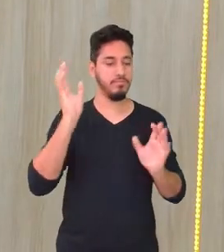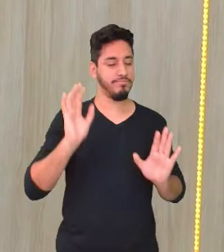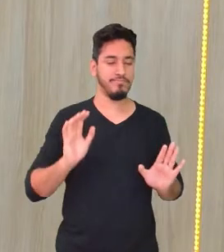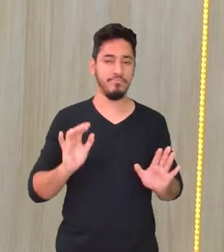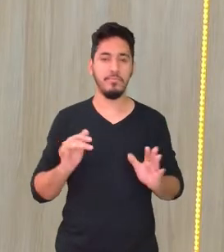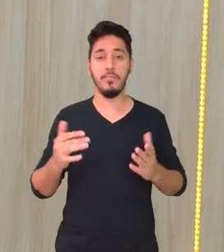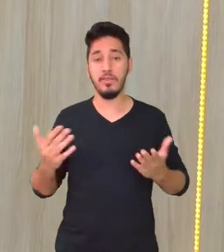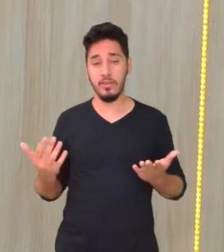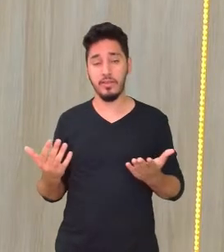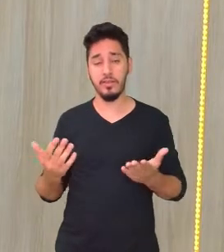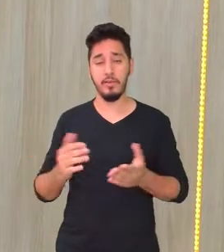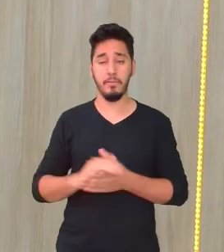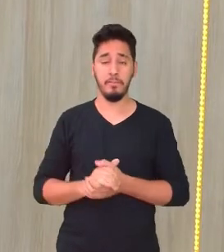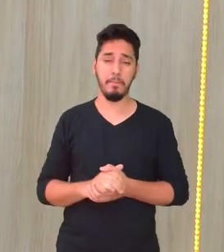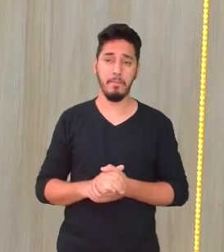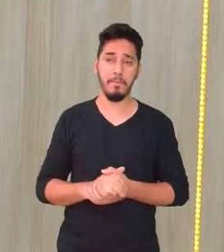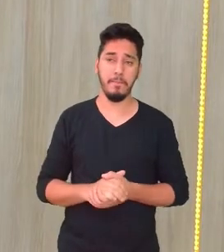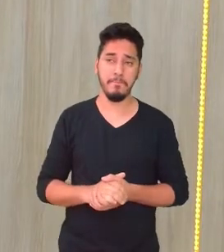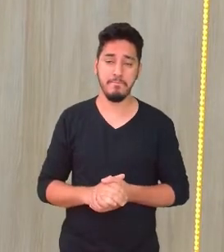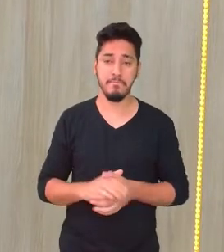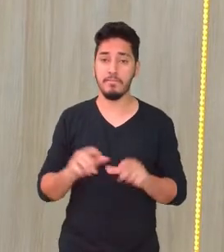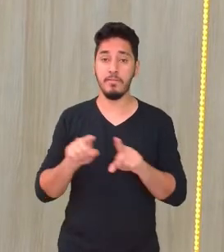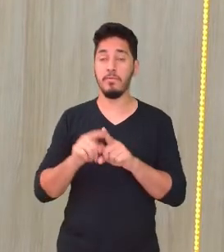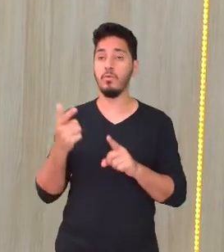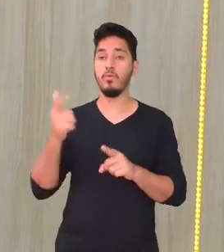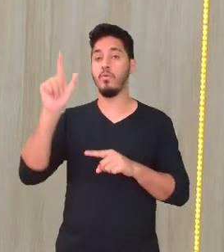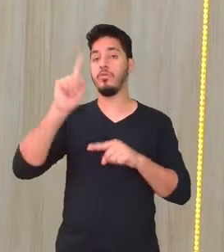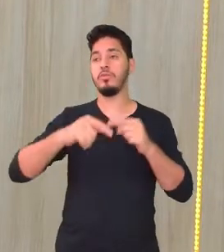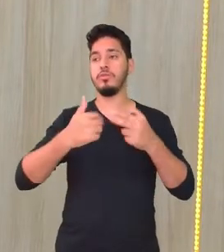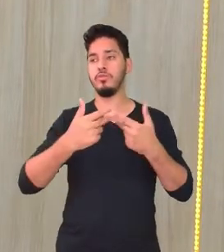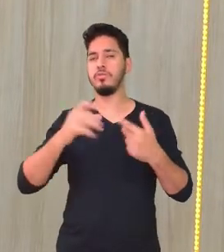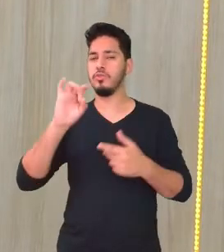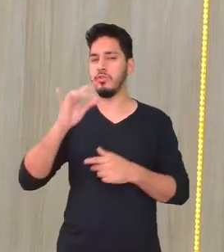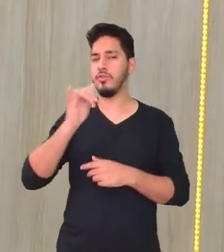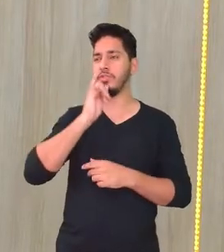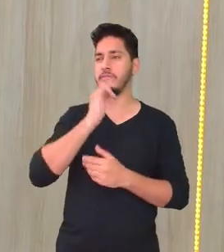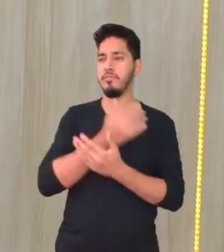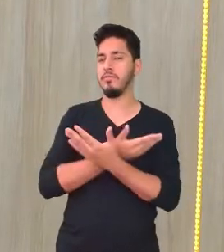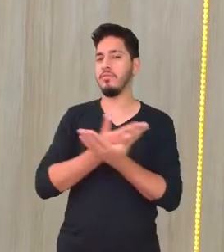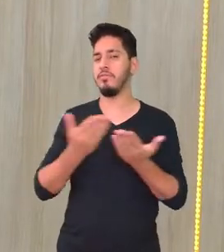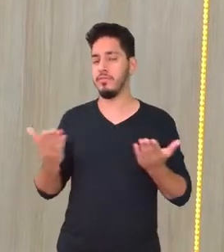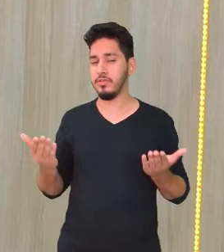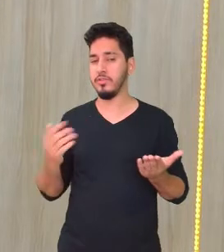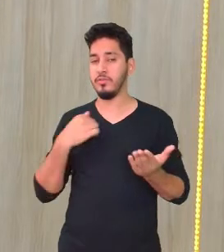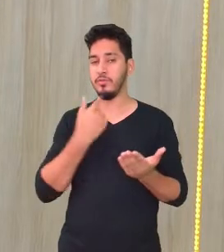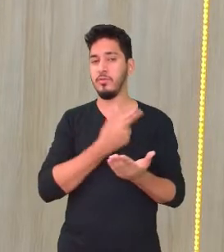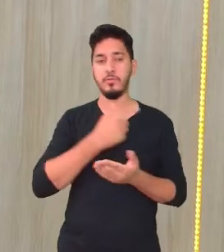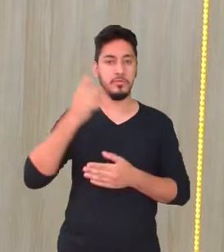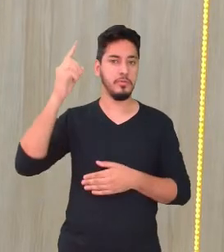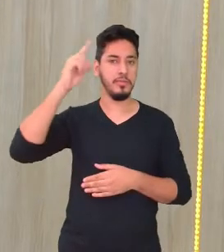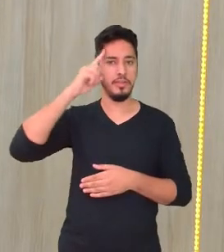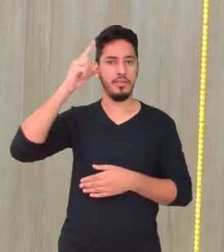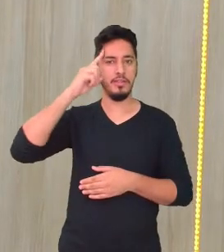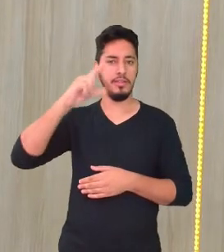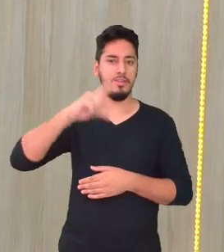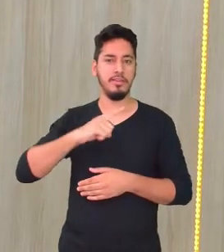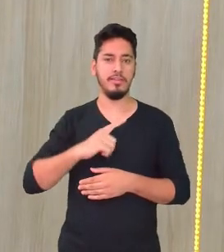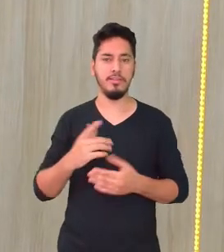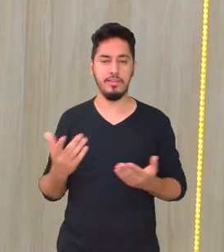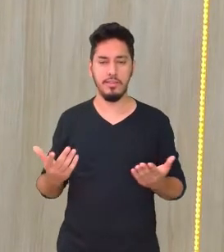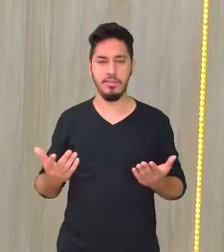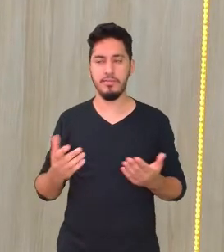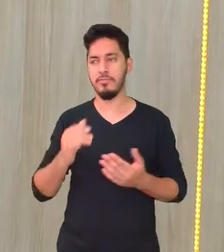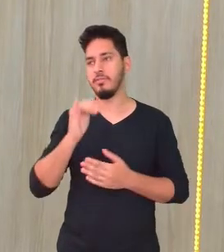assim também com outras questões. Aí eu estou citando aí um exemplo do nosso cotidiano, né. Então,